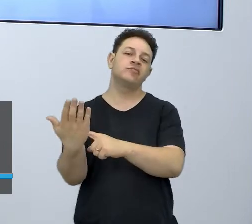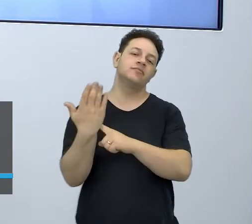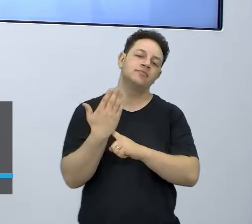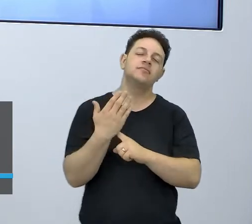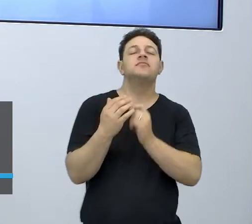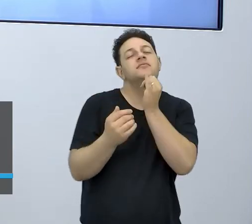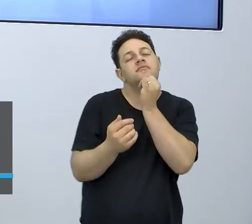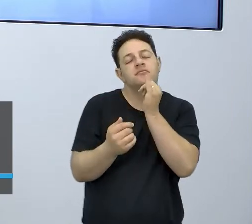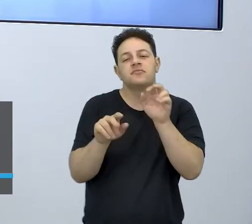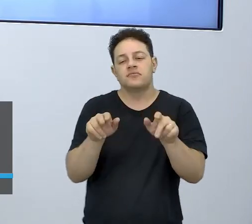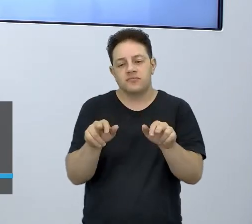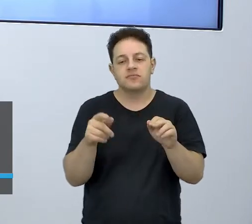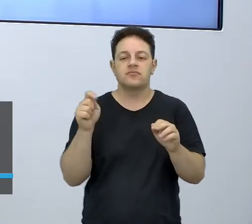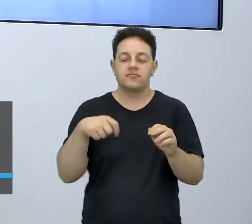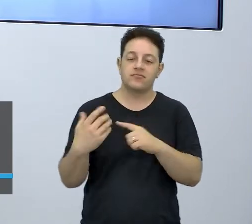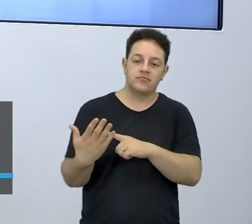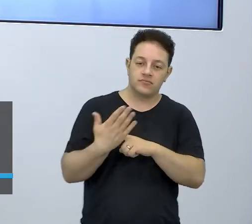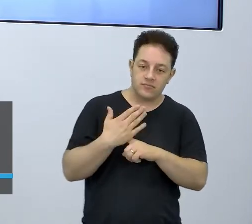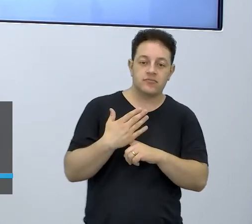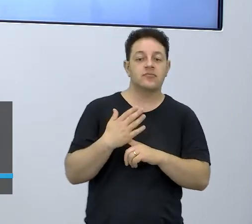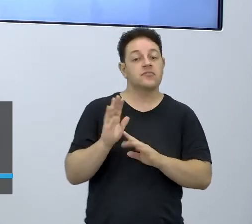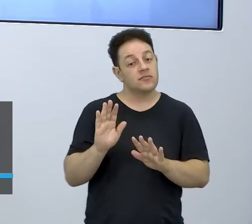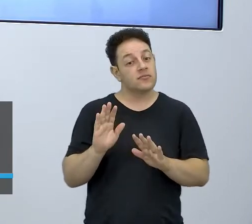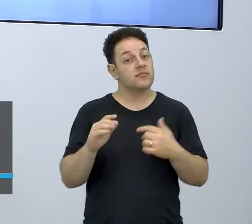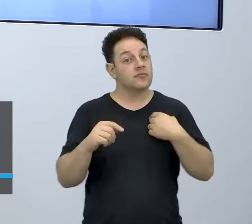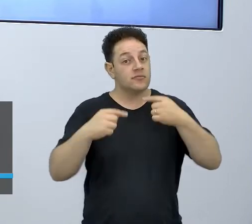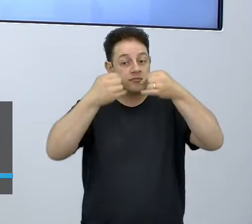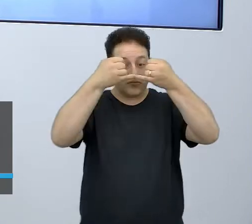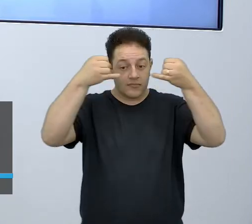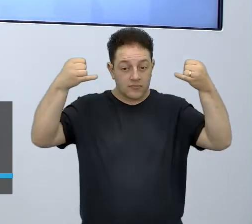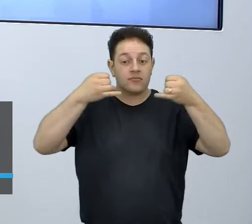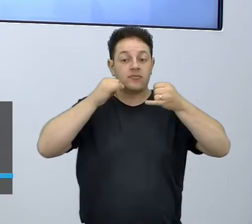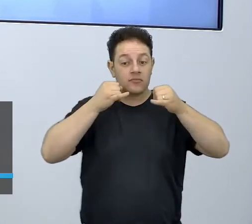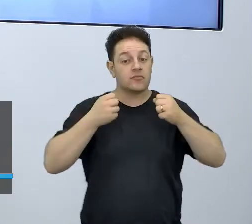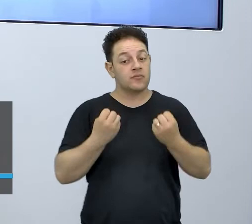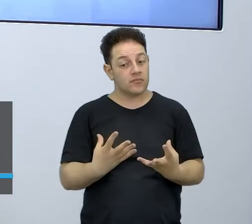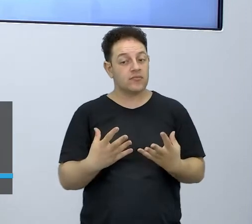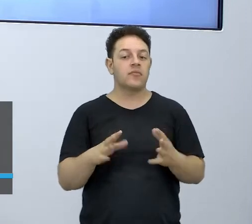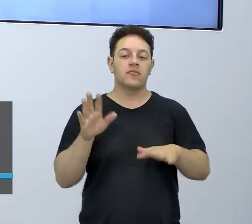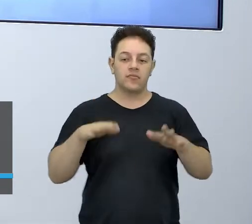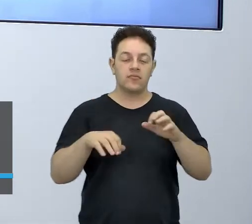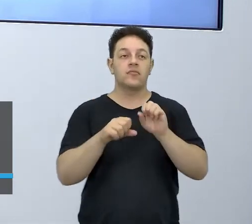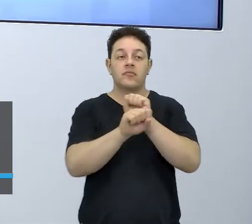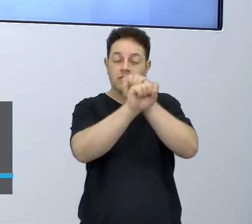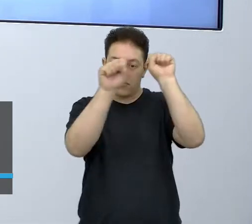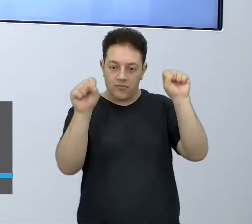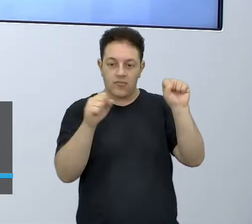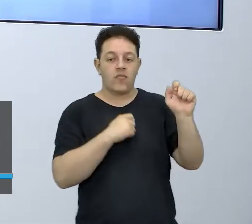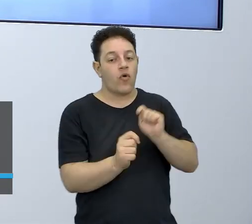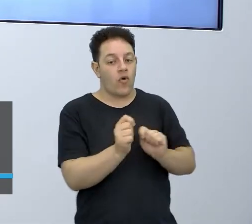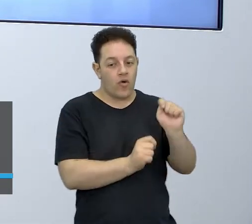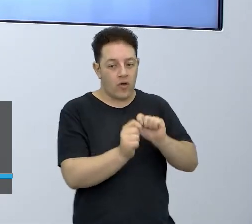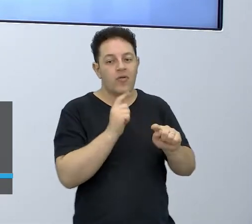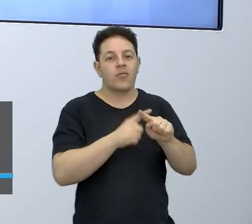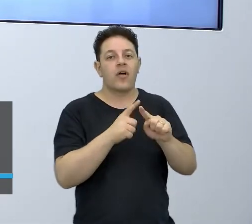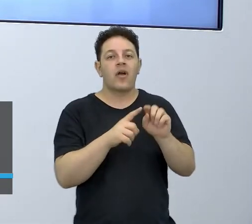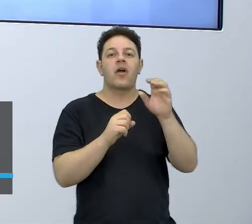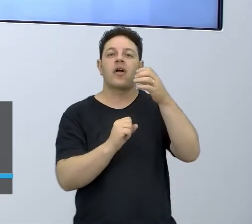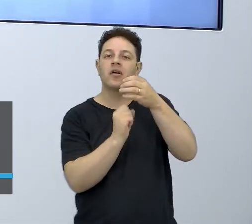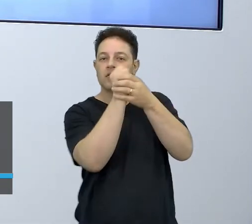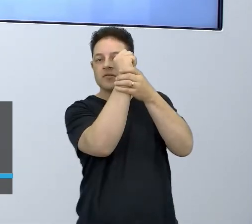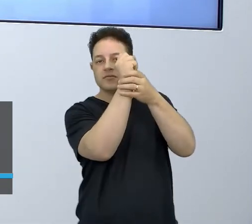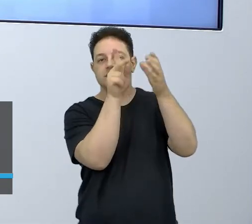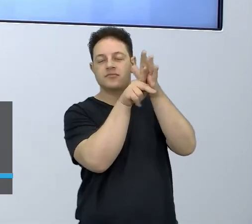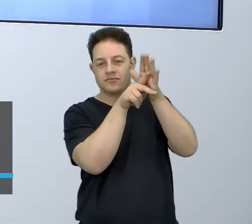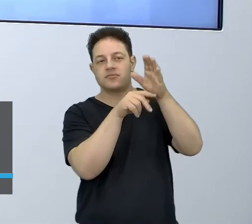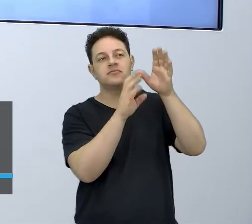atender minimamente aos nossos recursos, se é que eu tenho energia suficiente. Bom, durante o dia eu consigo economizar bastante energia com a lâmpada